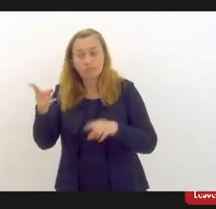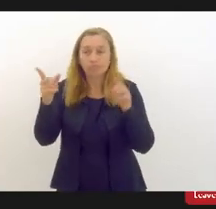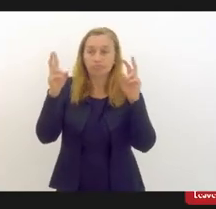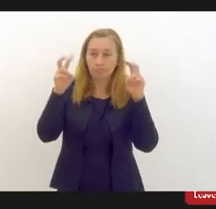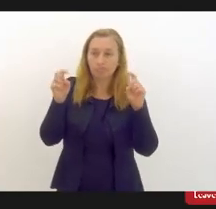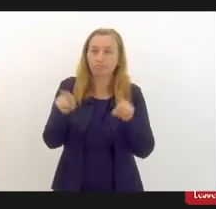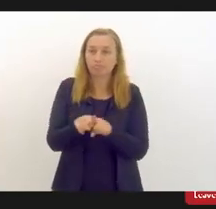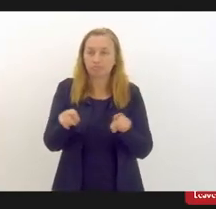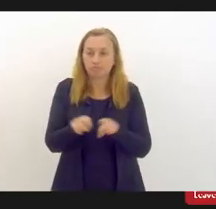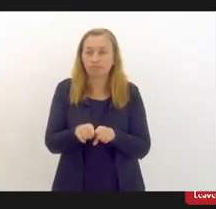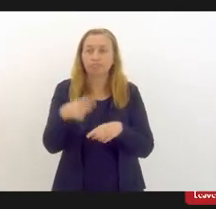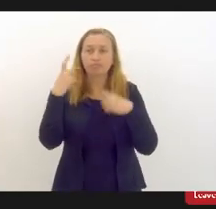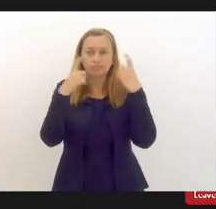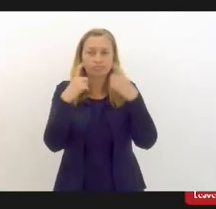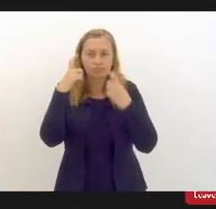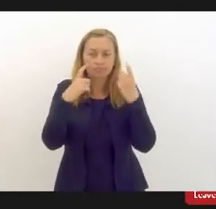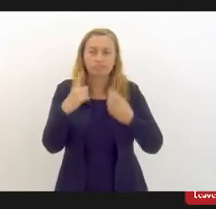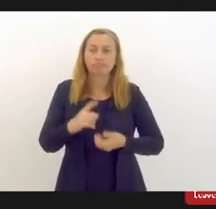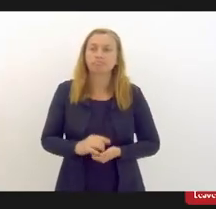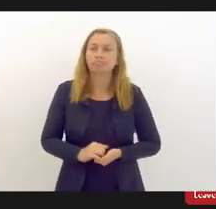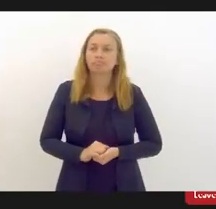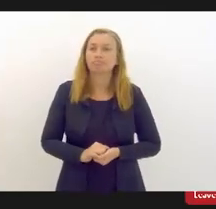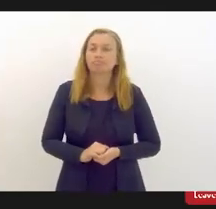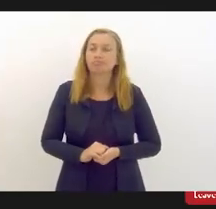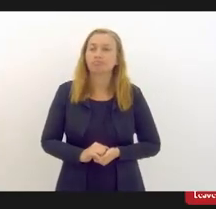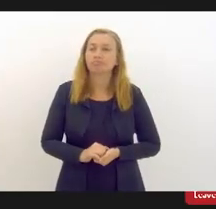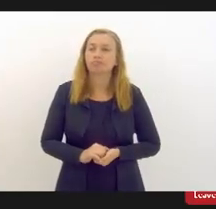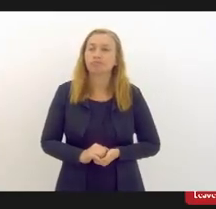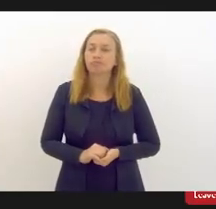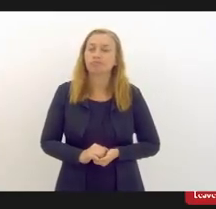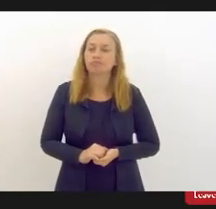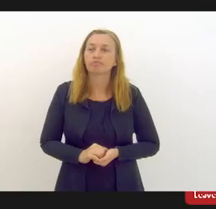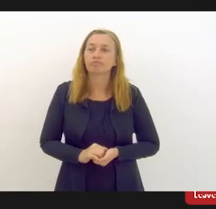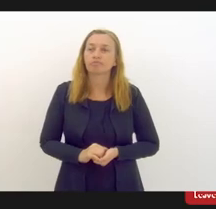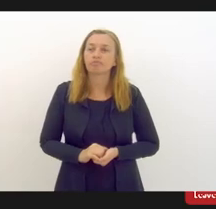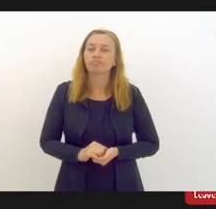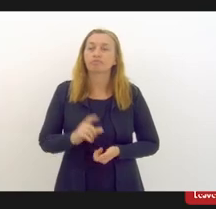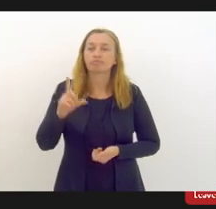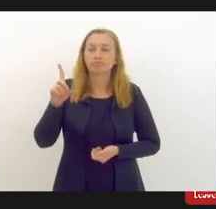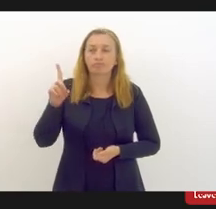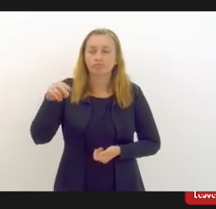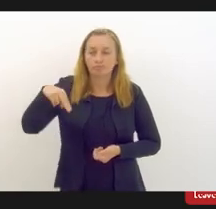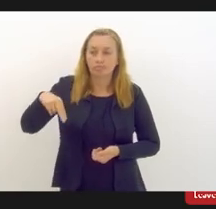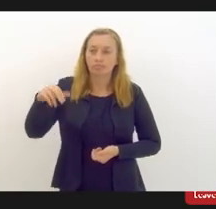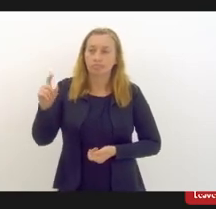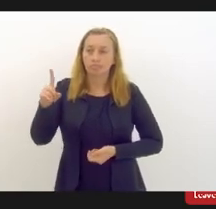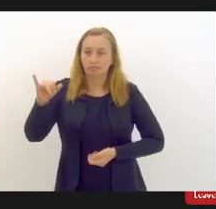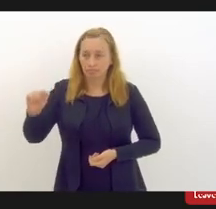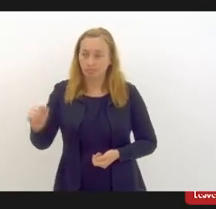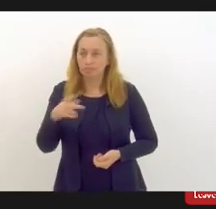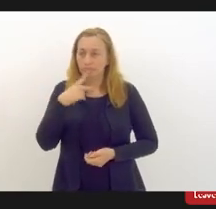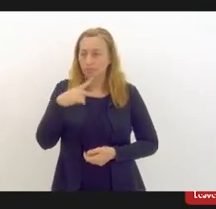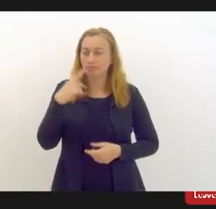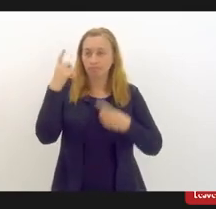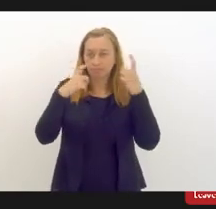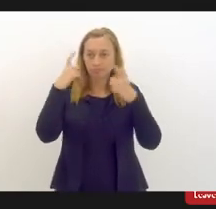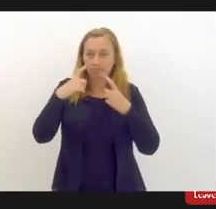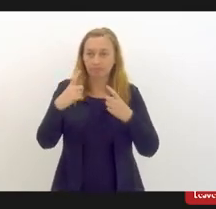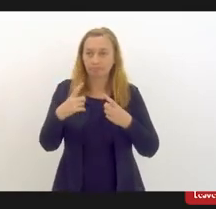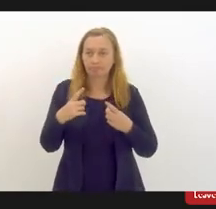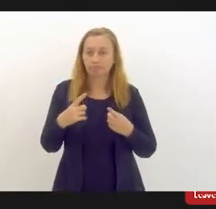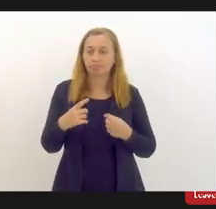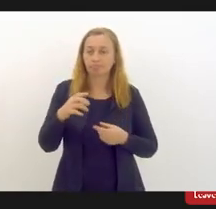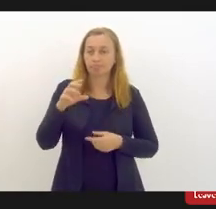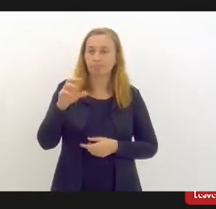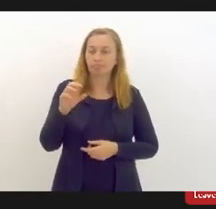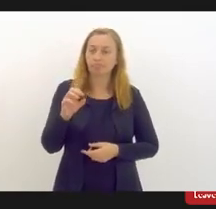questão que me preocupa é a questão que a Nádia também falou e que nos preocupa muito, essa questão das